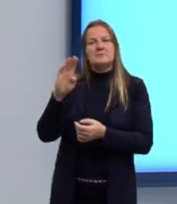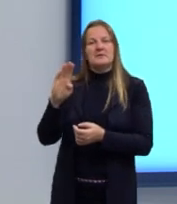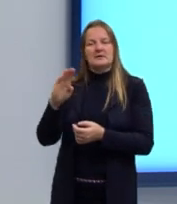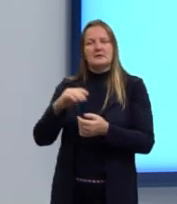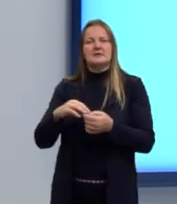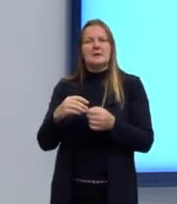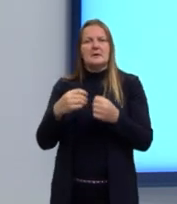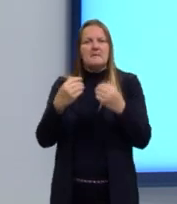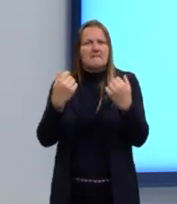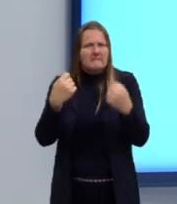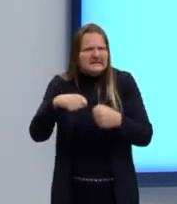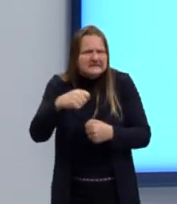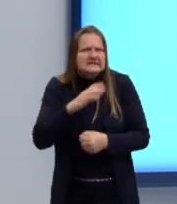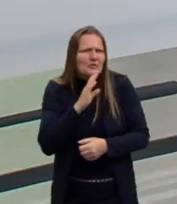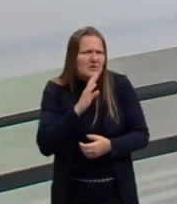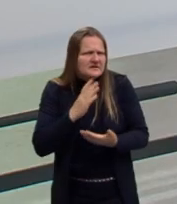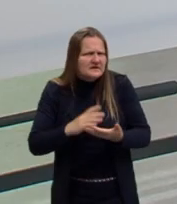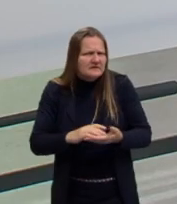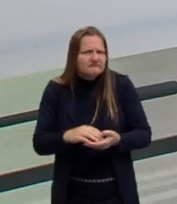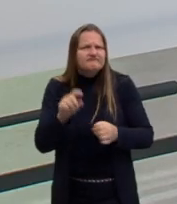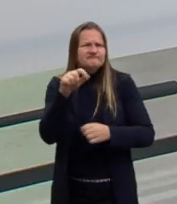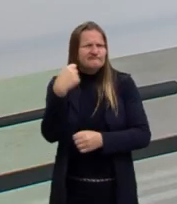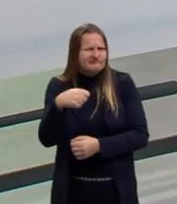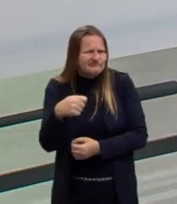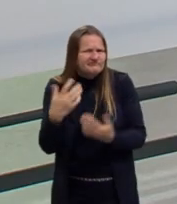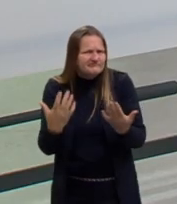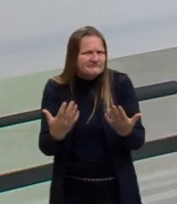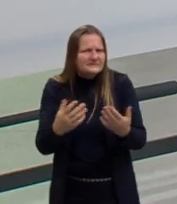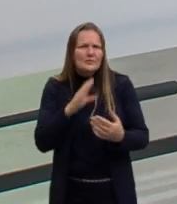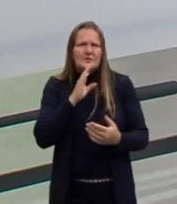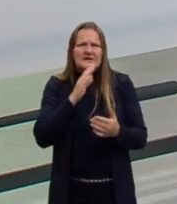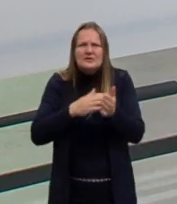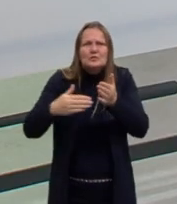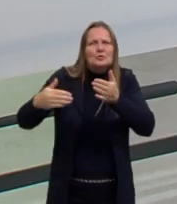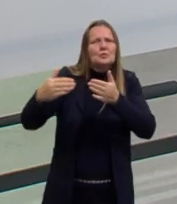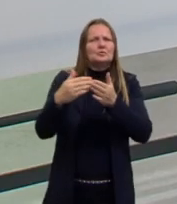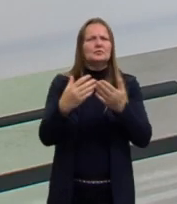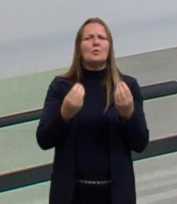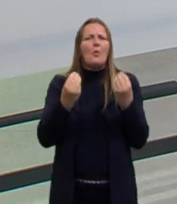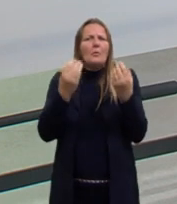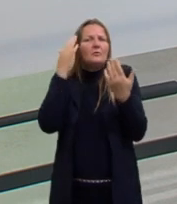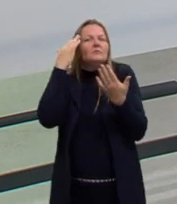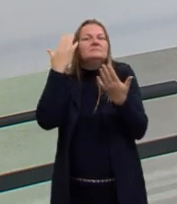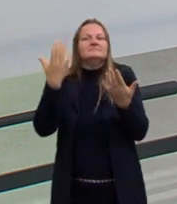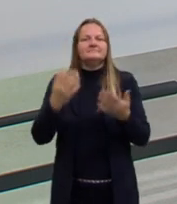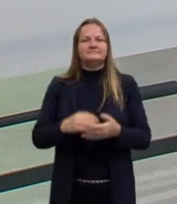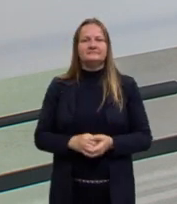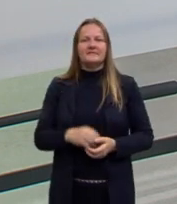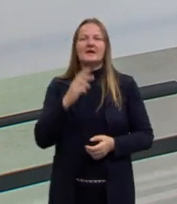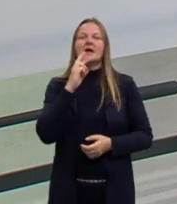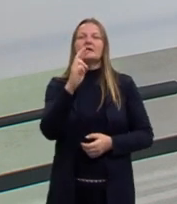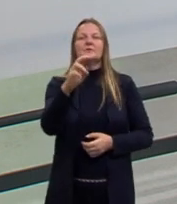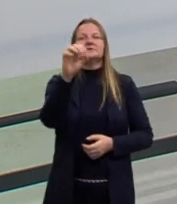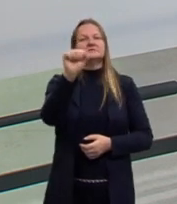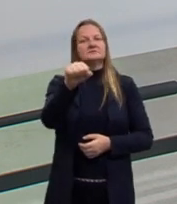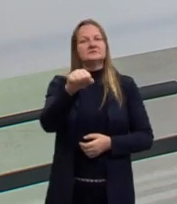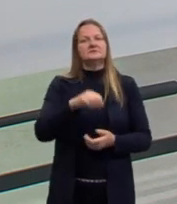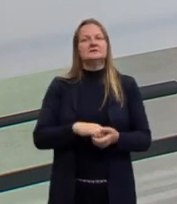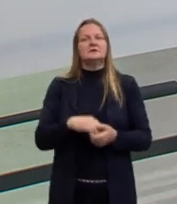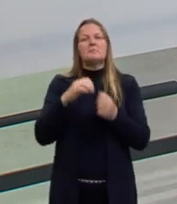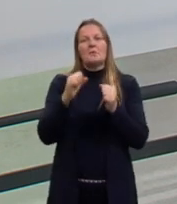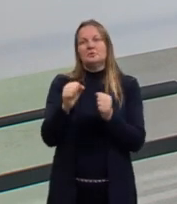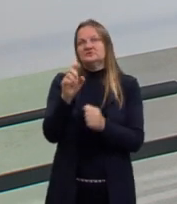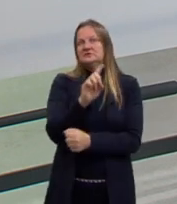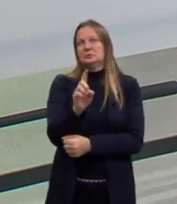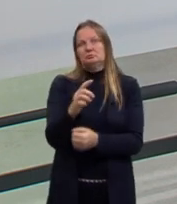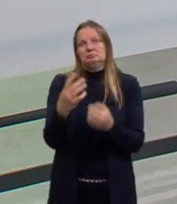gente se dar bem na nossa prova será que eu preciso conhecer tudo isso para me dar bem a resposta pode ser sim e